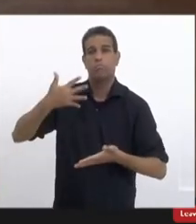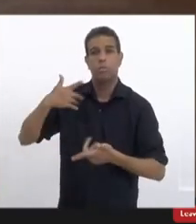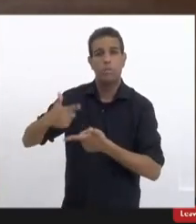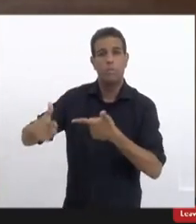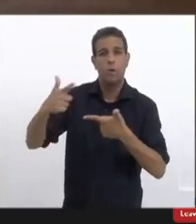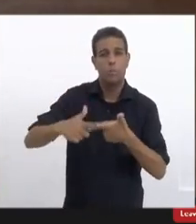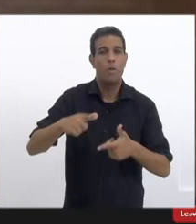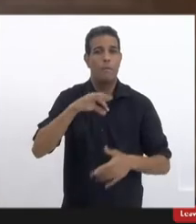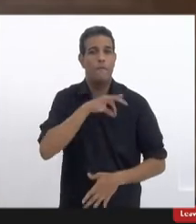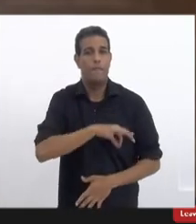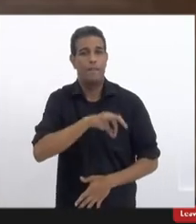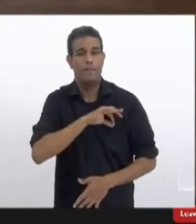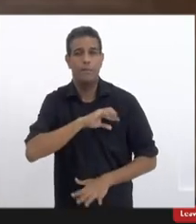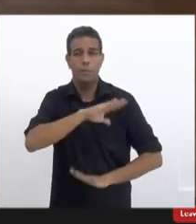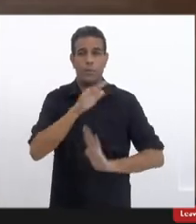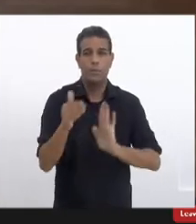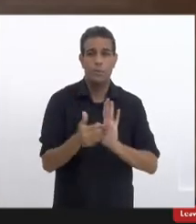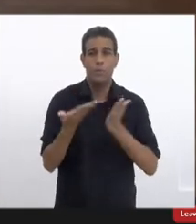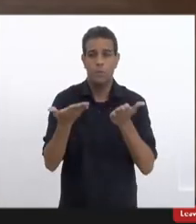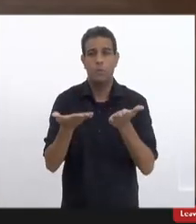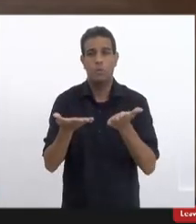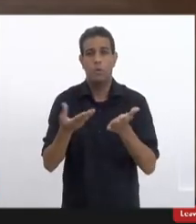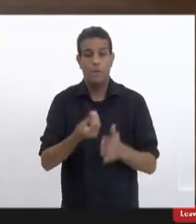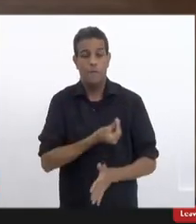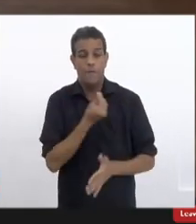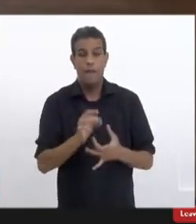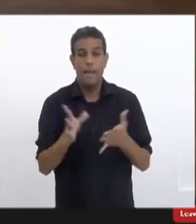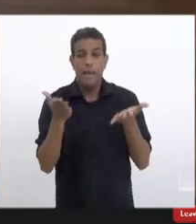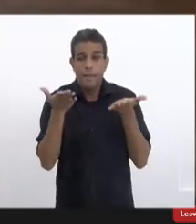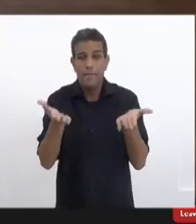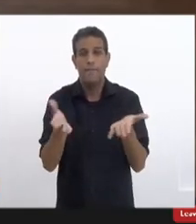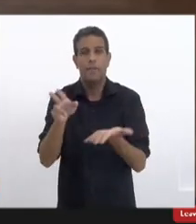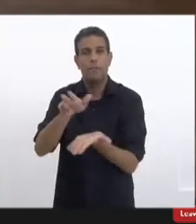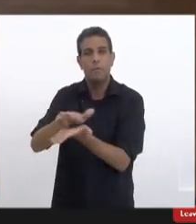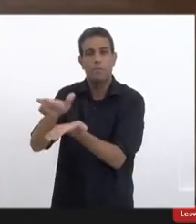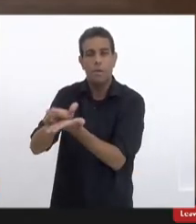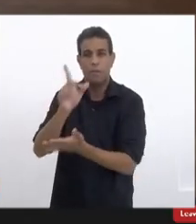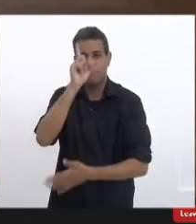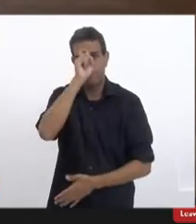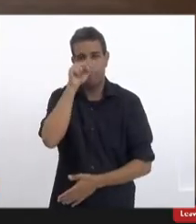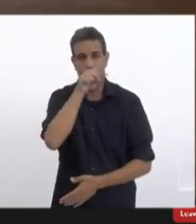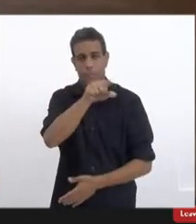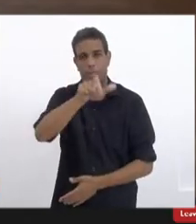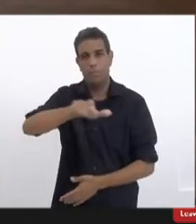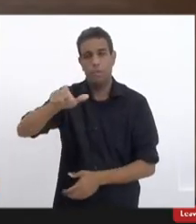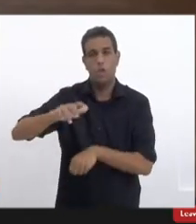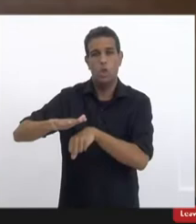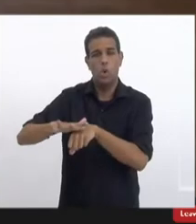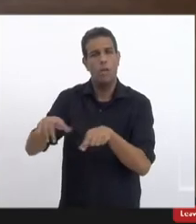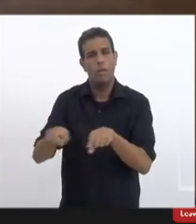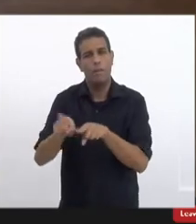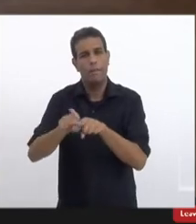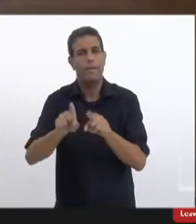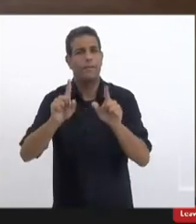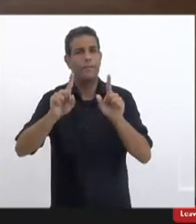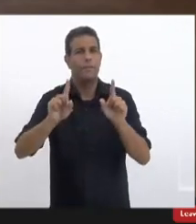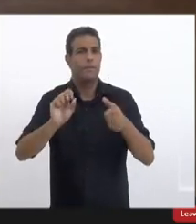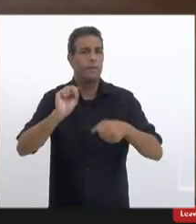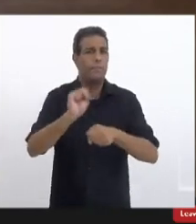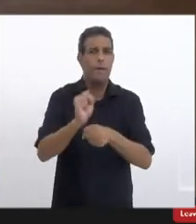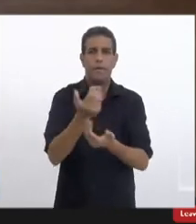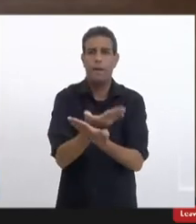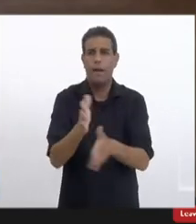situação financeira, né? A permanência voluntária, fundamental isso. A possibilidade de interromper o